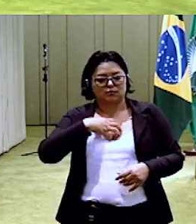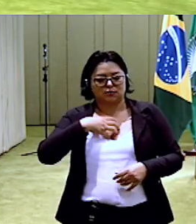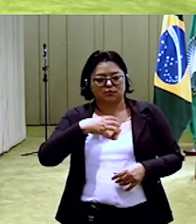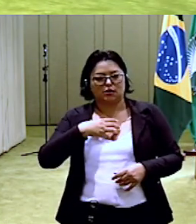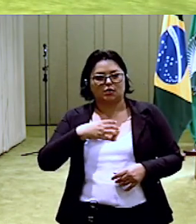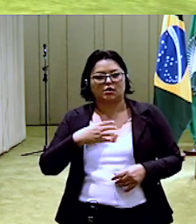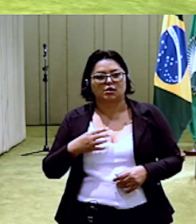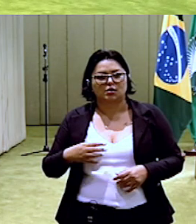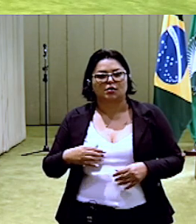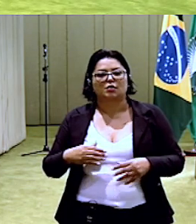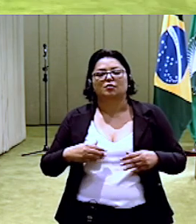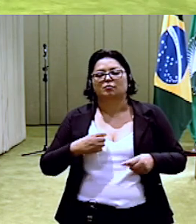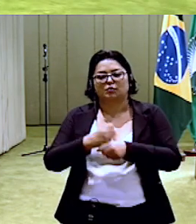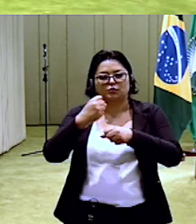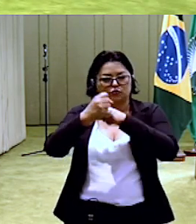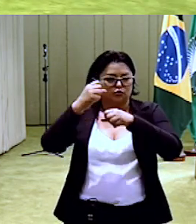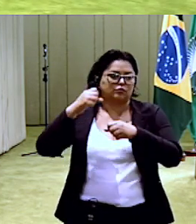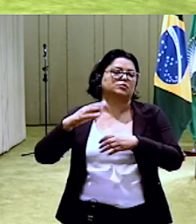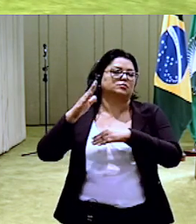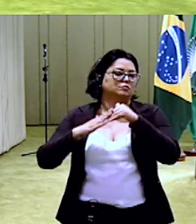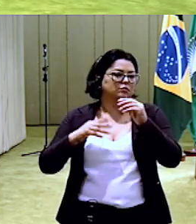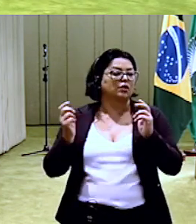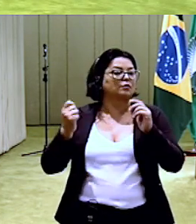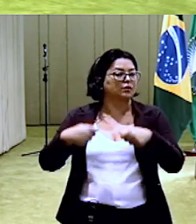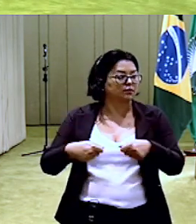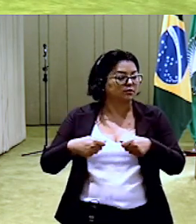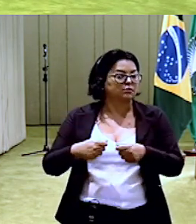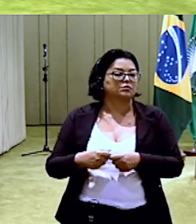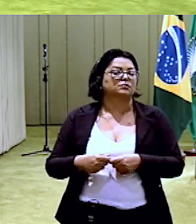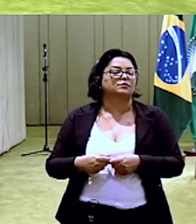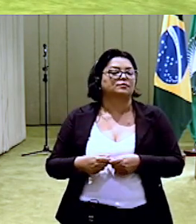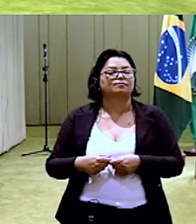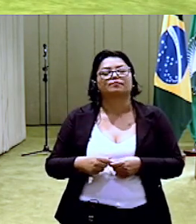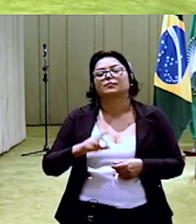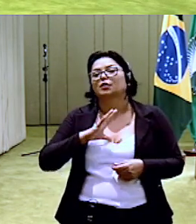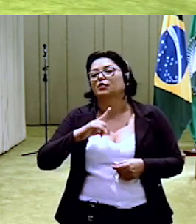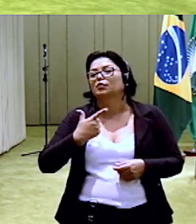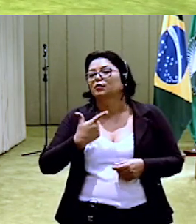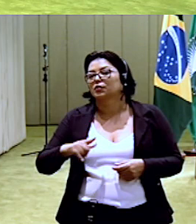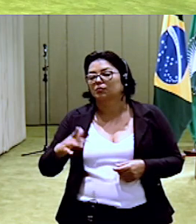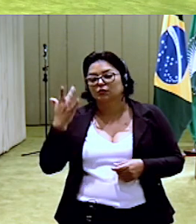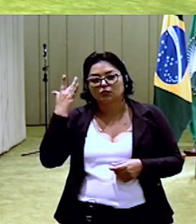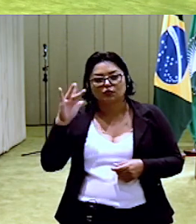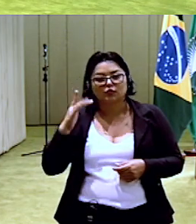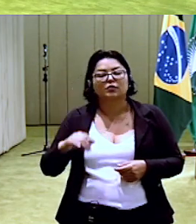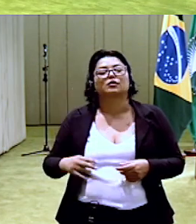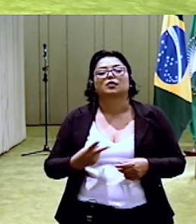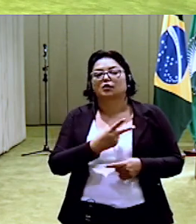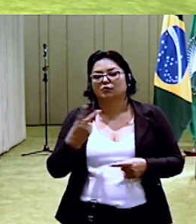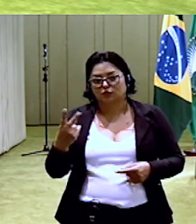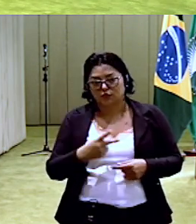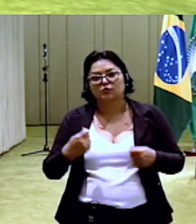útil para um objetivo específico e que traz inovação. Então não há dúvida que esses dois aspectos devem